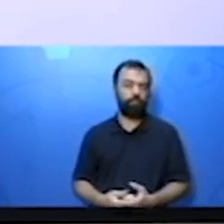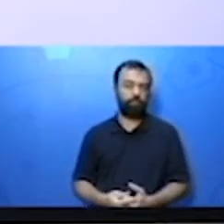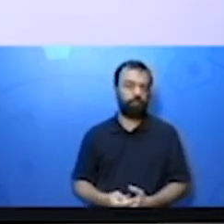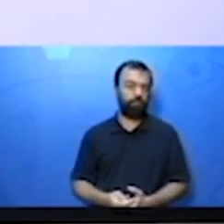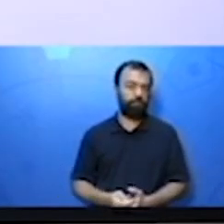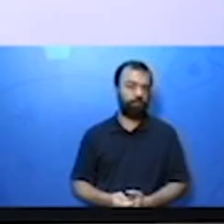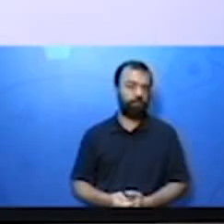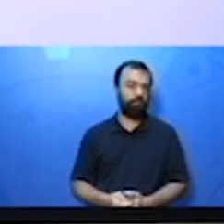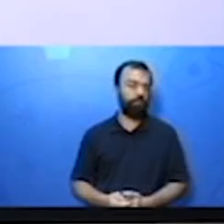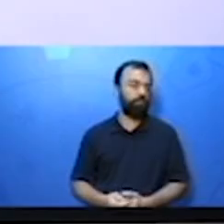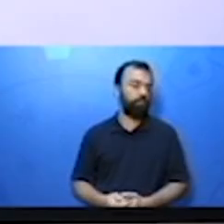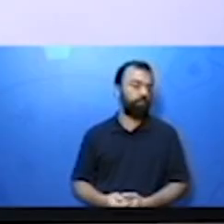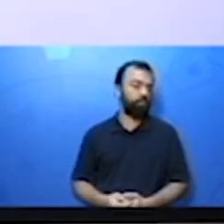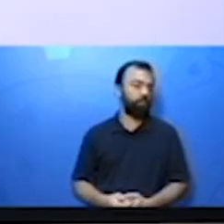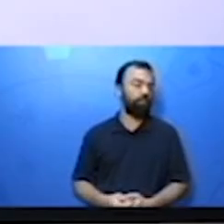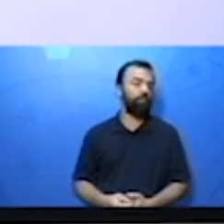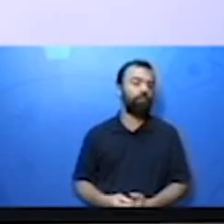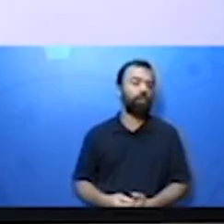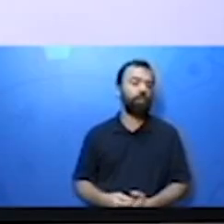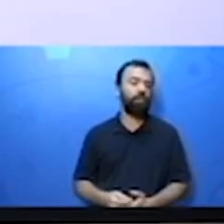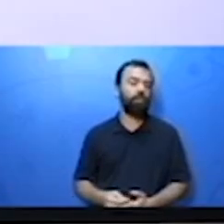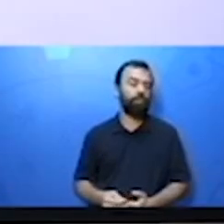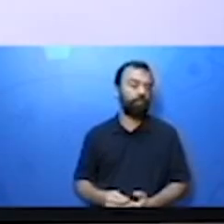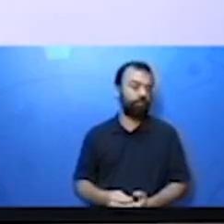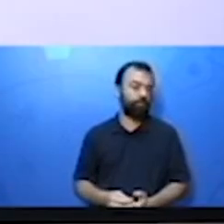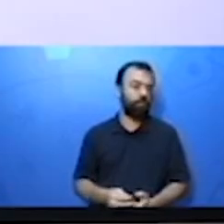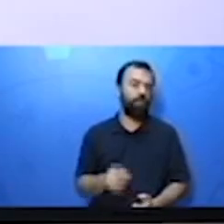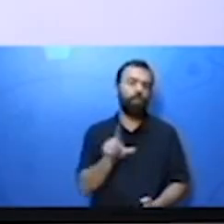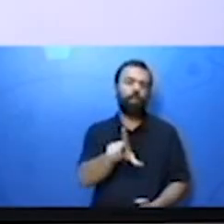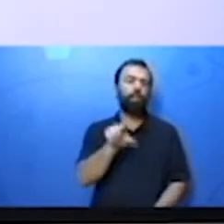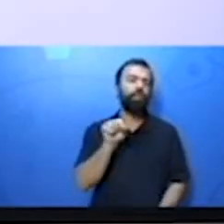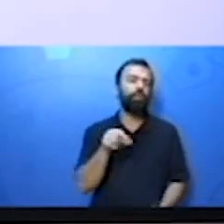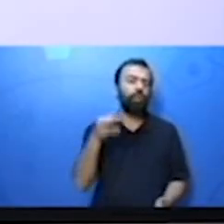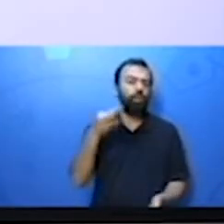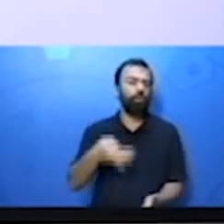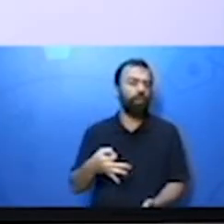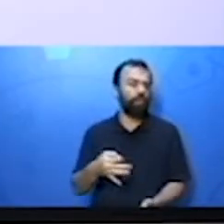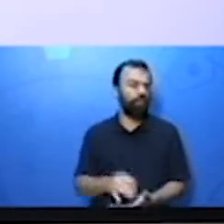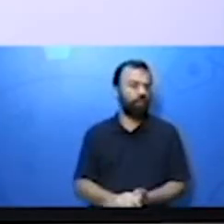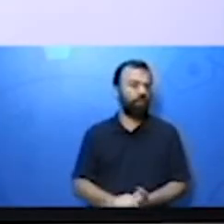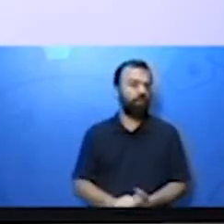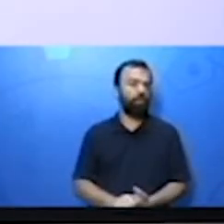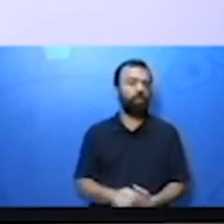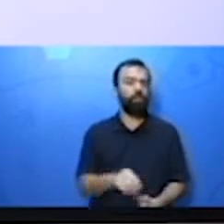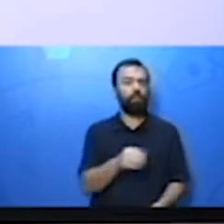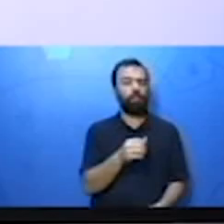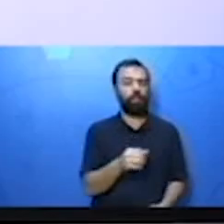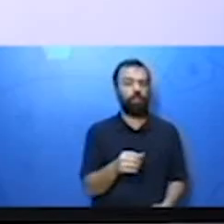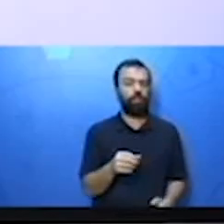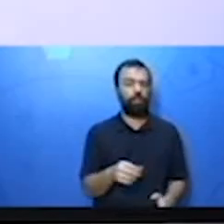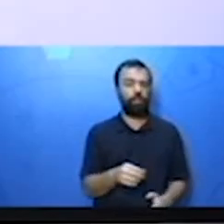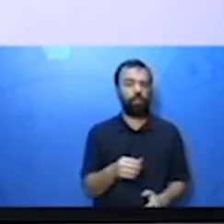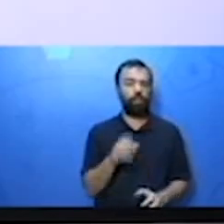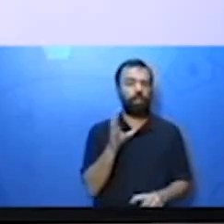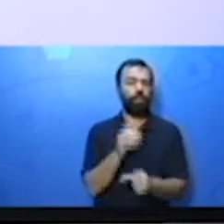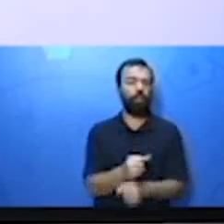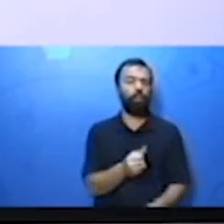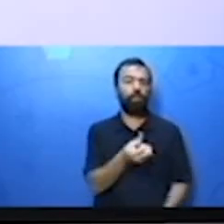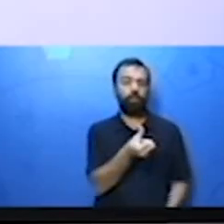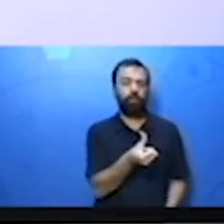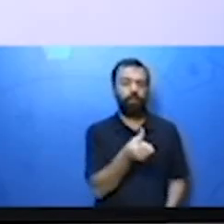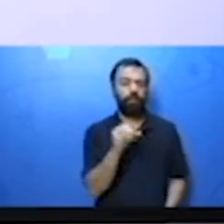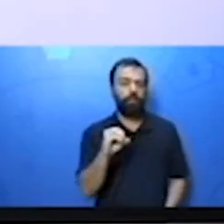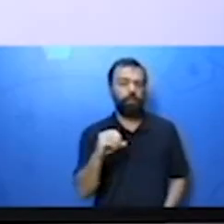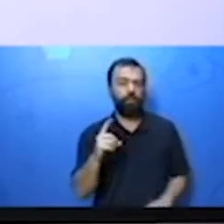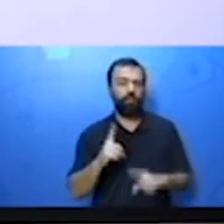C. 240 minutos. Ou D. 170 minutos. Nós temos que fazer, então, 60 vezes